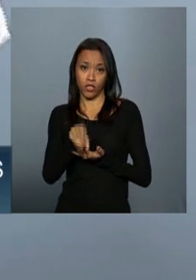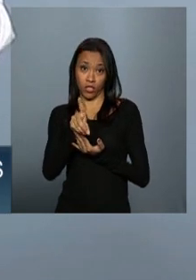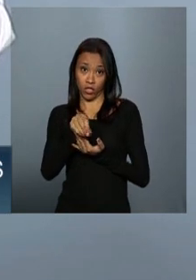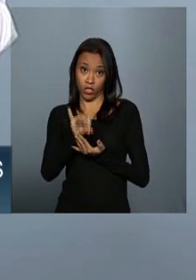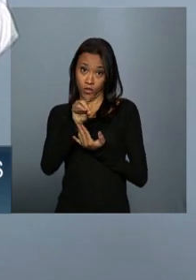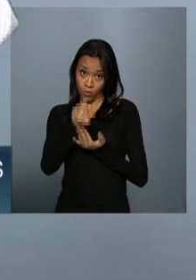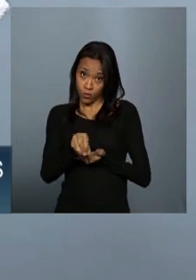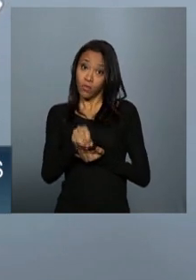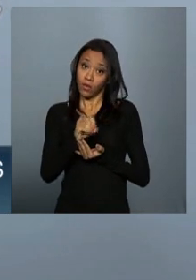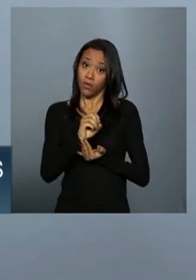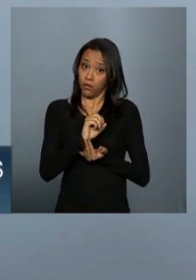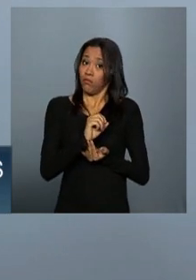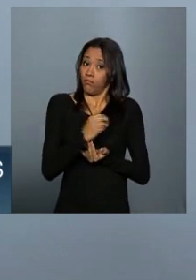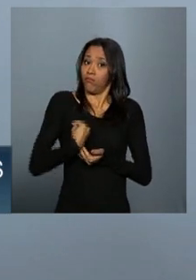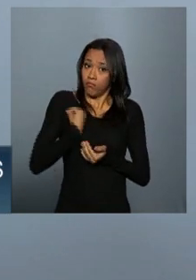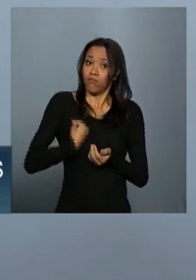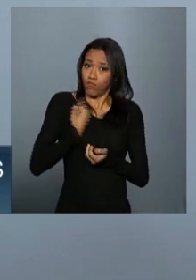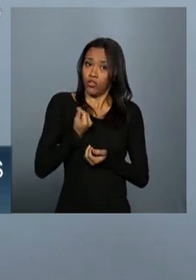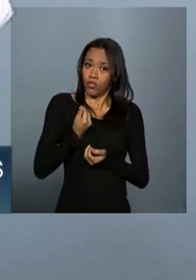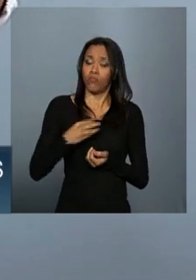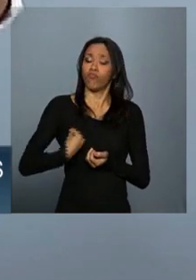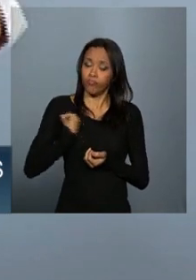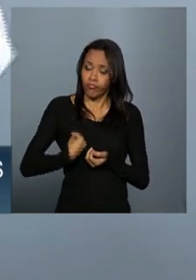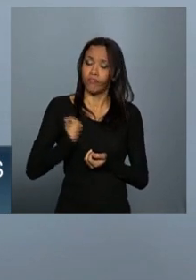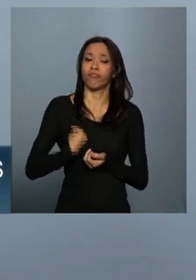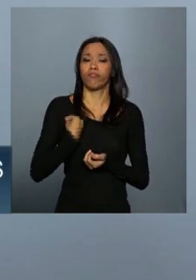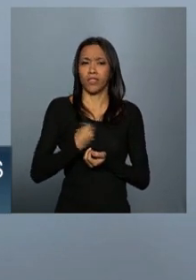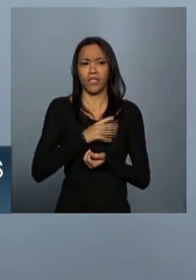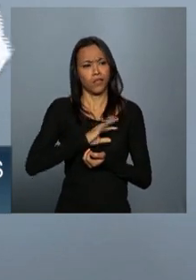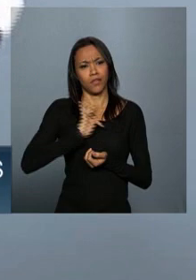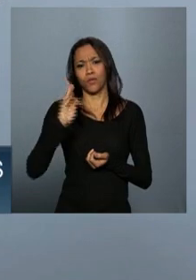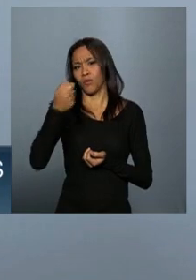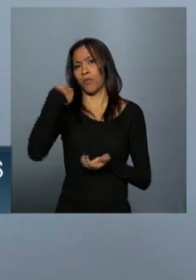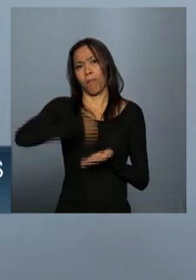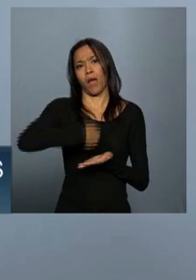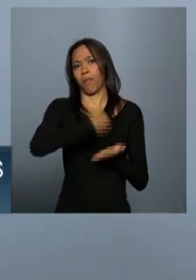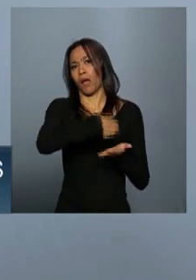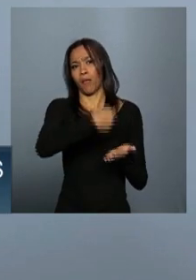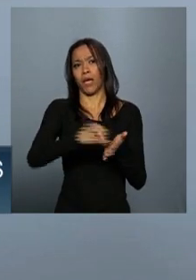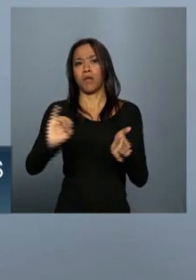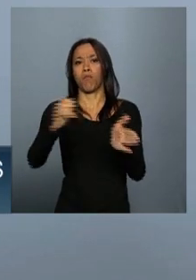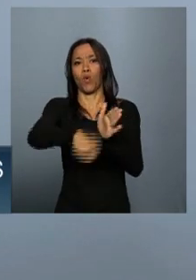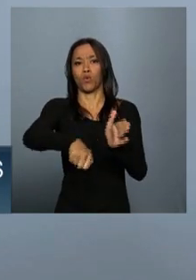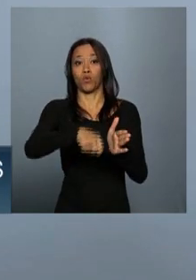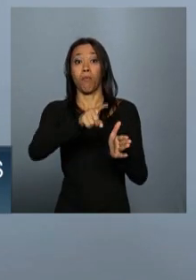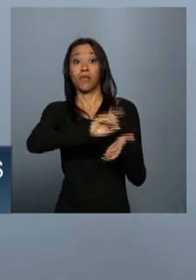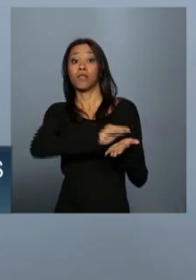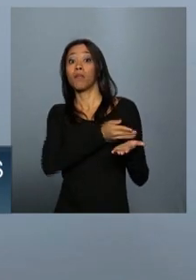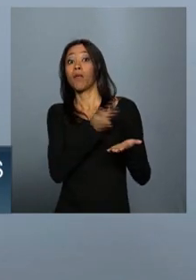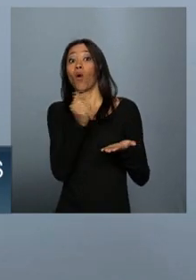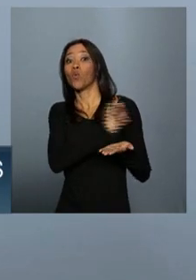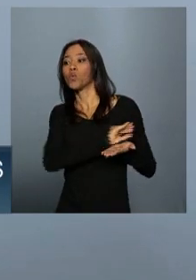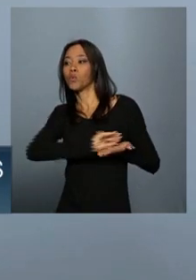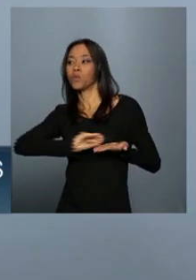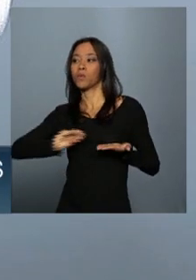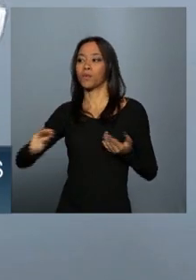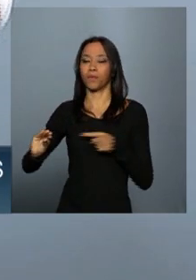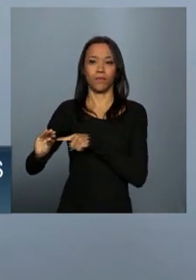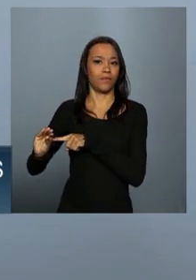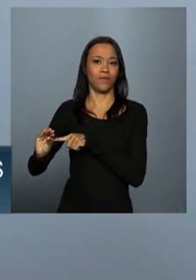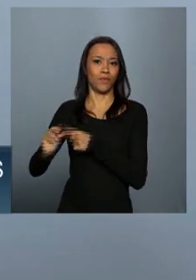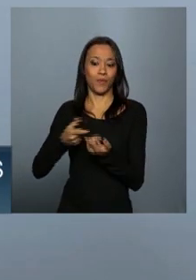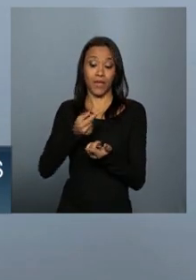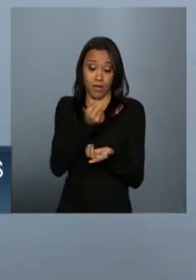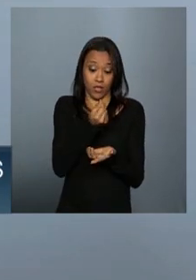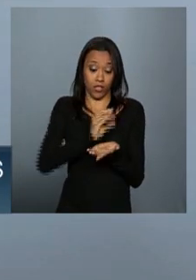esse dinheiro existia. O dinheiro sempre existiu porque todo mundo sempre pagou imposto, mas ia para outro lugar, não ia para casa para o mais humilde,